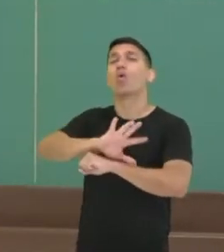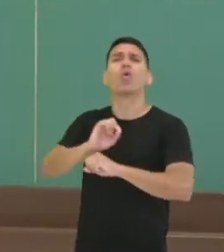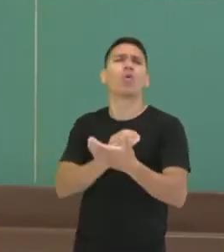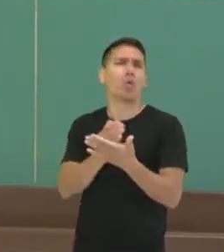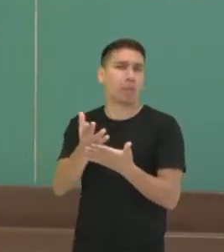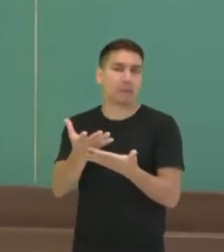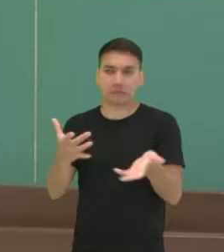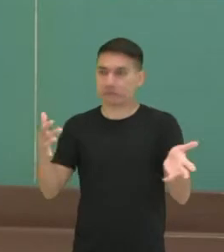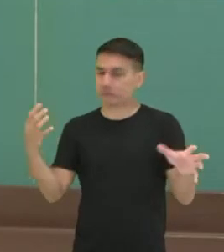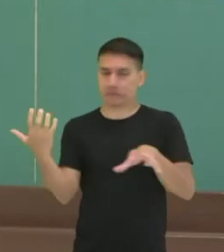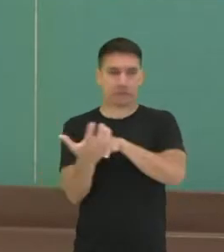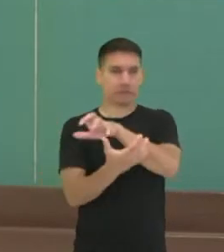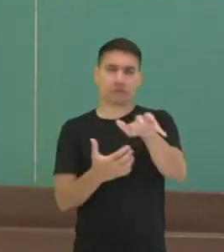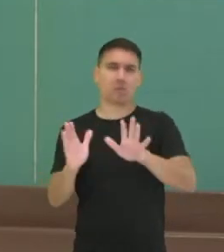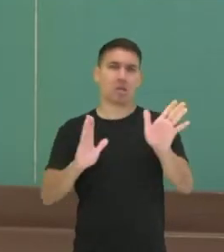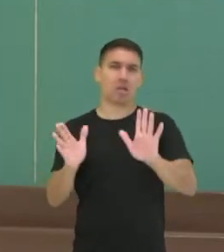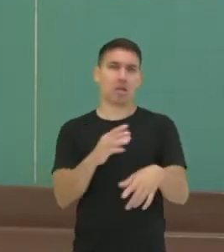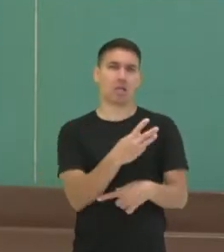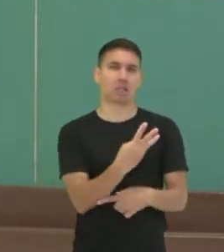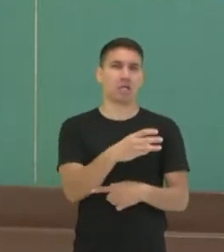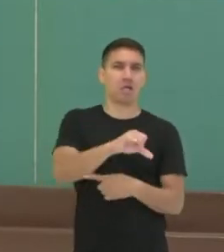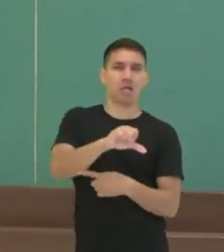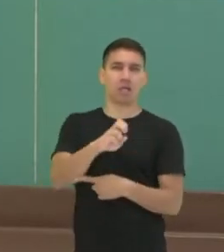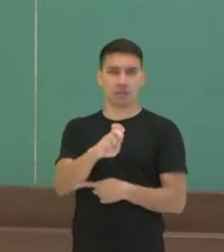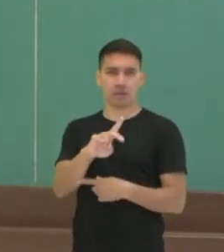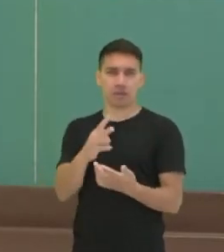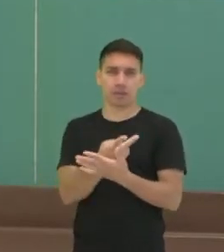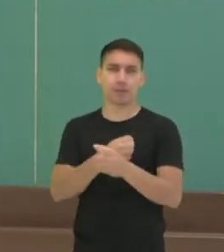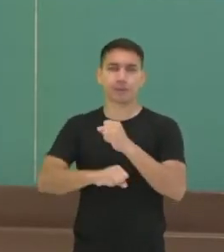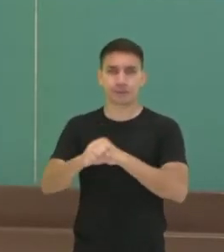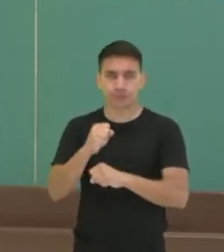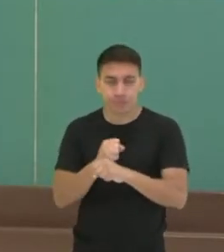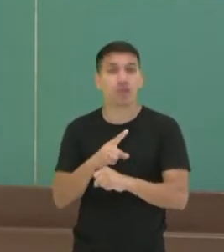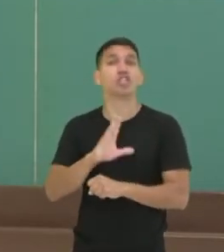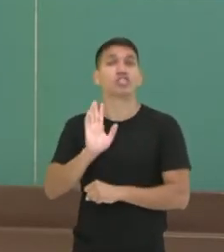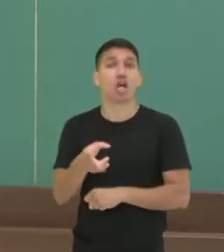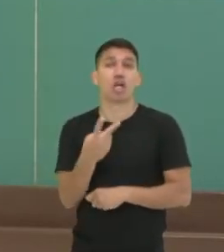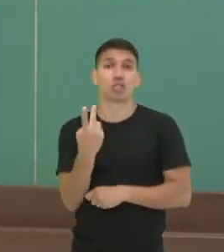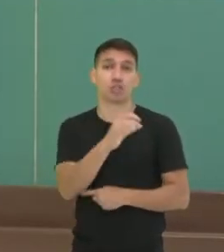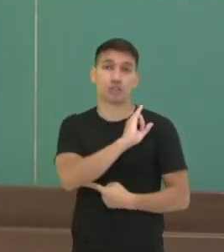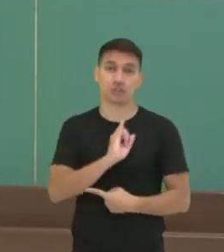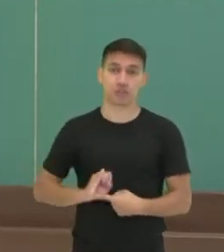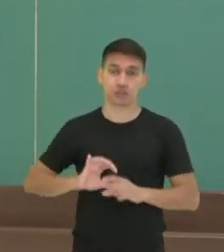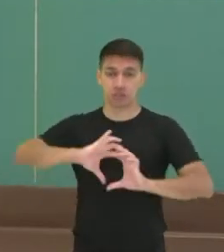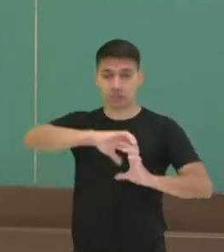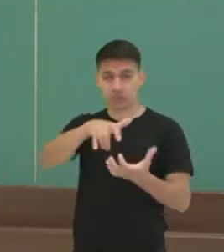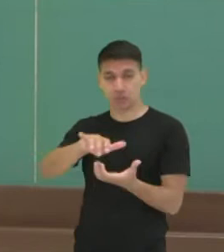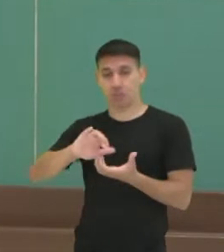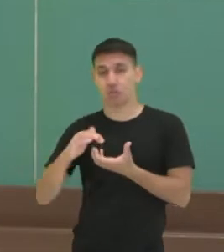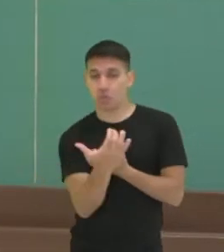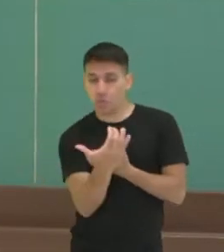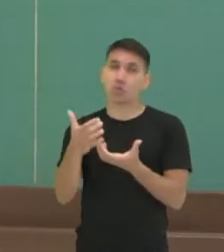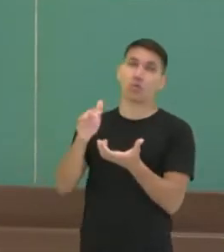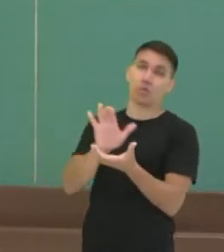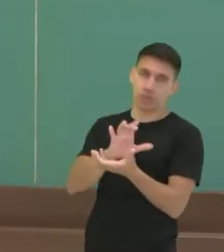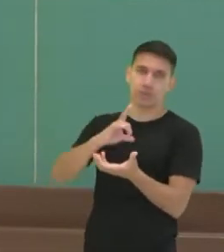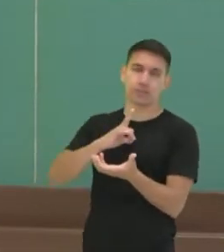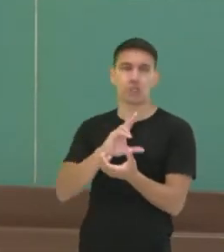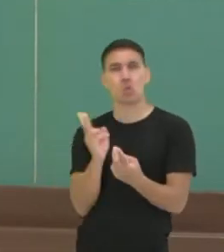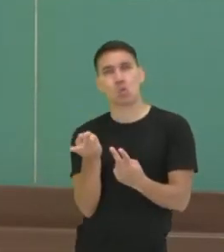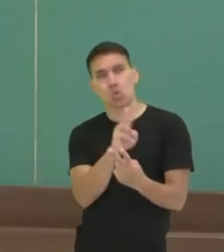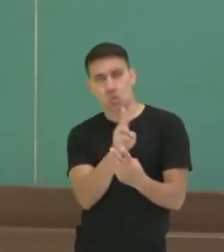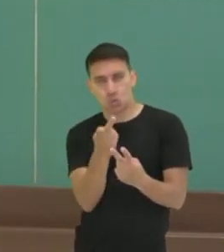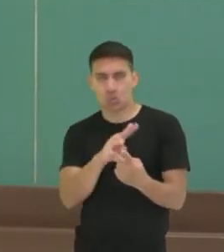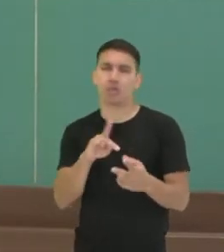em colapso mais ou menos em 395. Nesse momento nós já tínhamos dois impérios, o Oriental e o Ocidental. Pelo fato da má